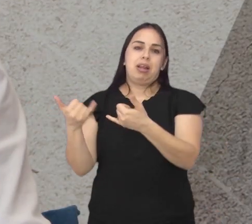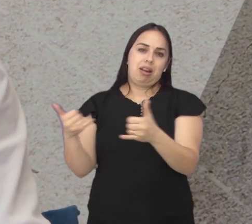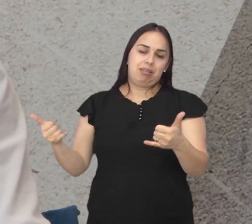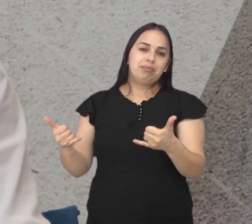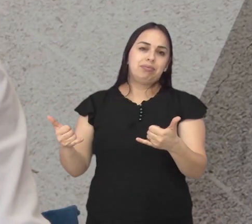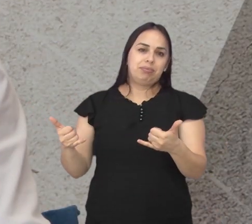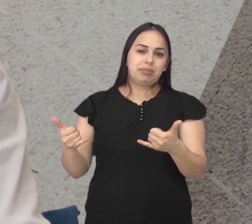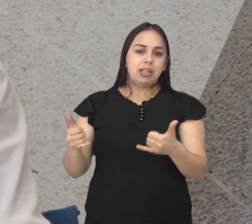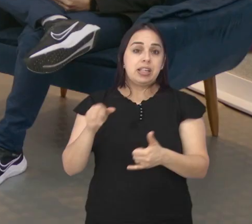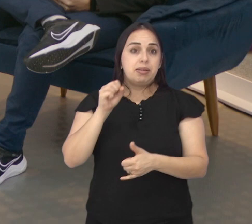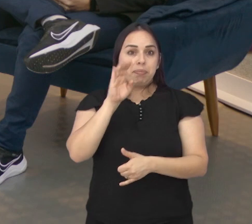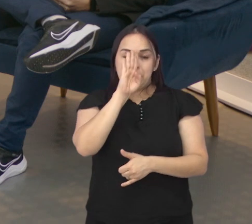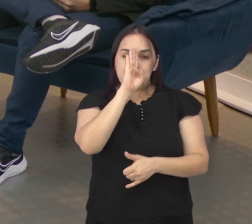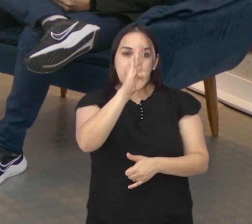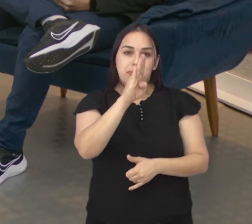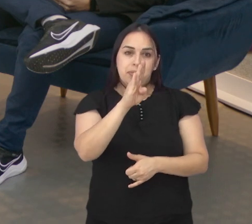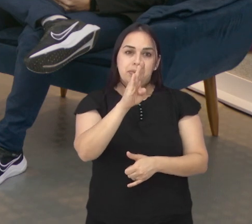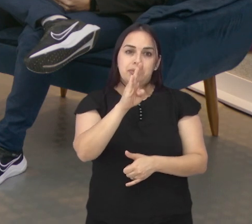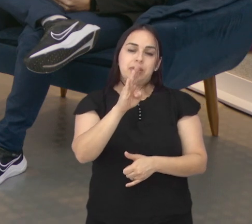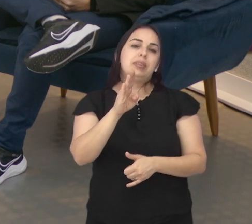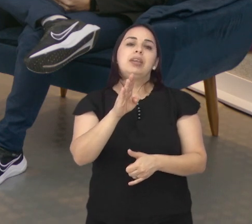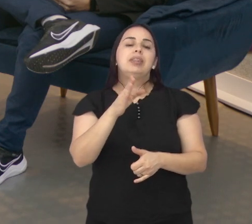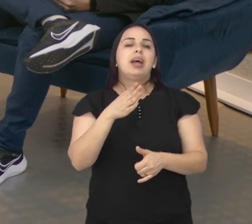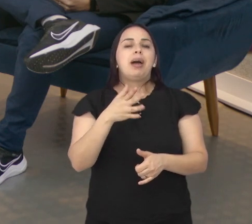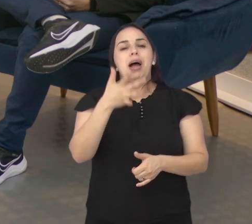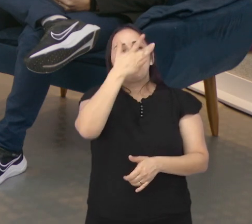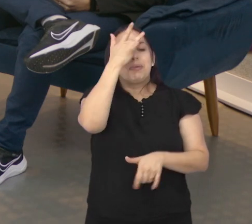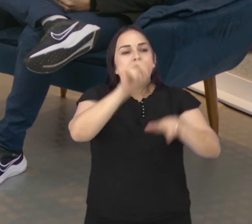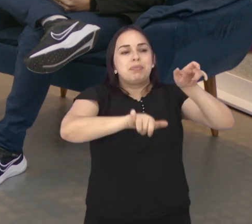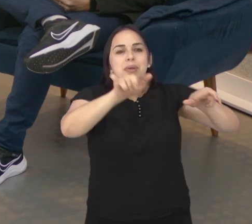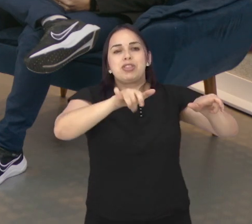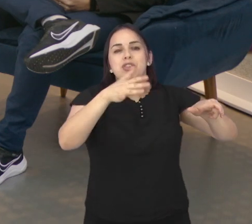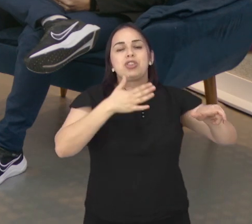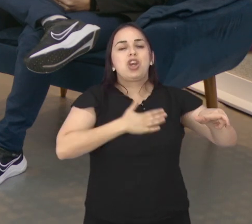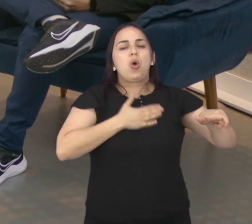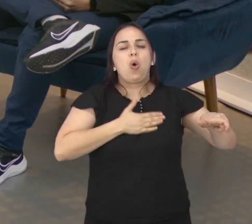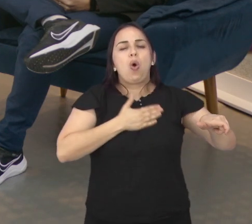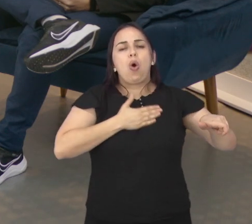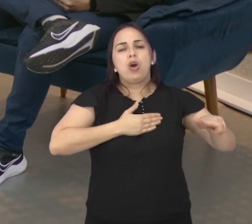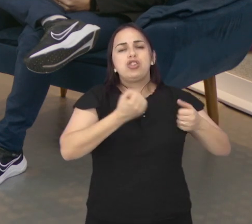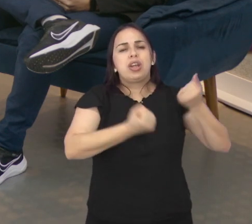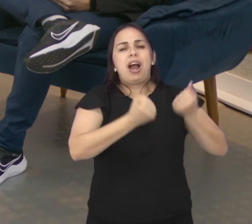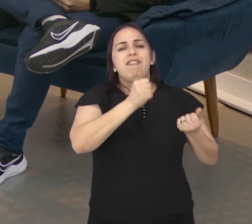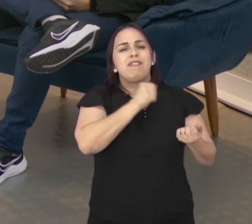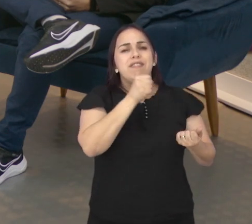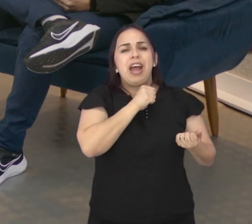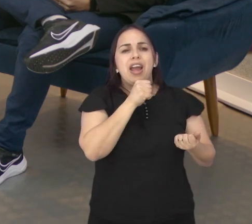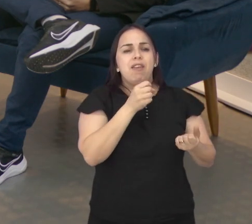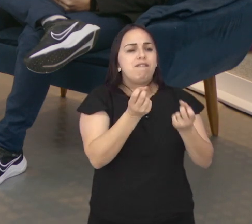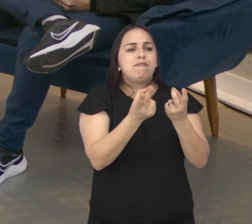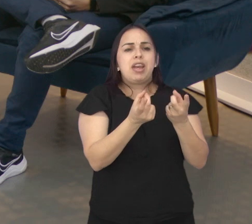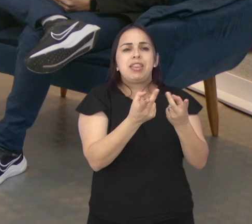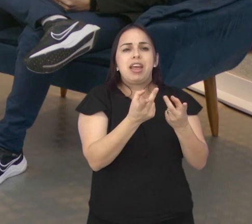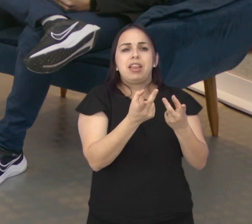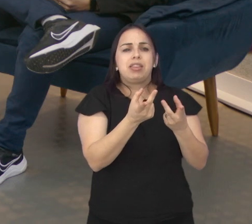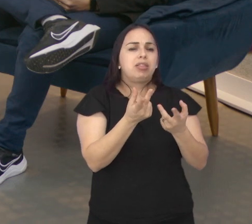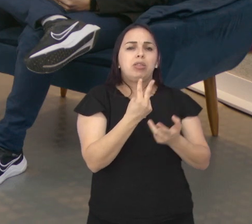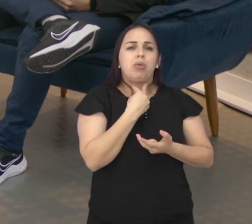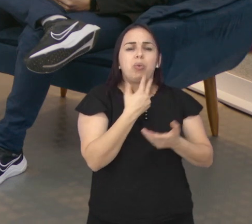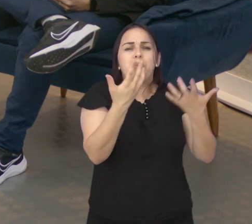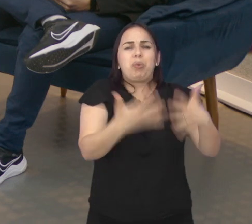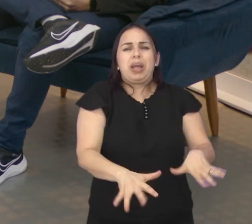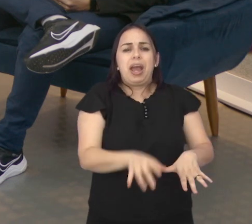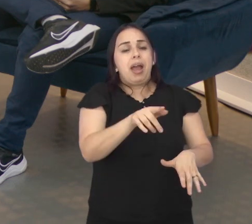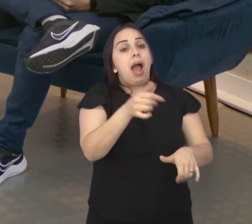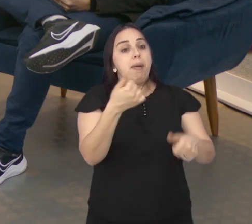transformar eles em elétrico. Principalmente se você tem muita gente que tem paixão pelo carro, né? Tem carro antigo e não quer desfazer desse carro. Vai